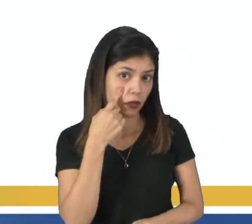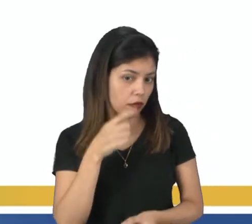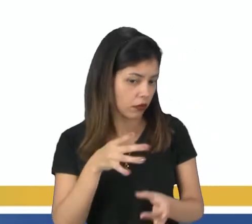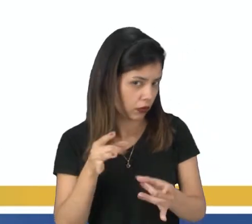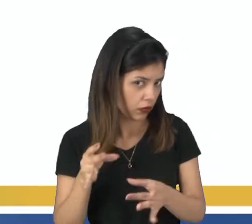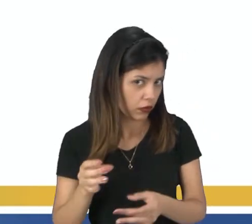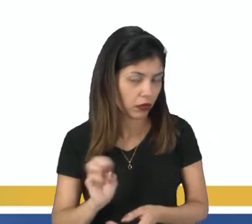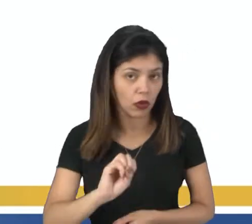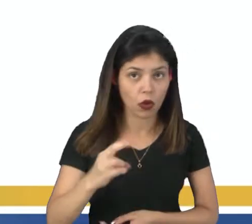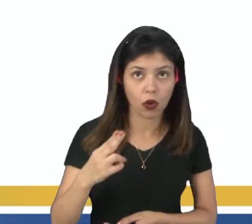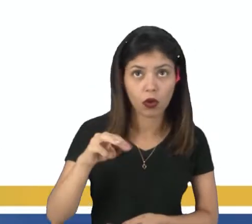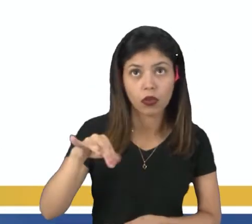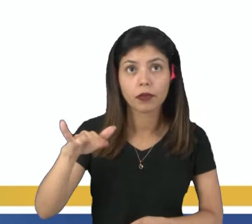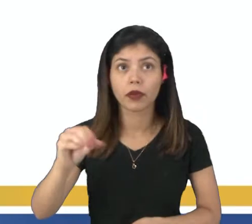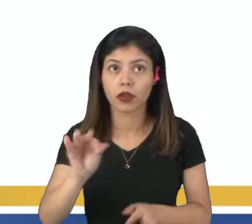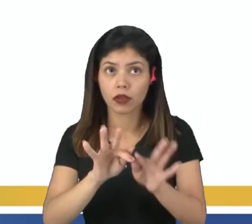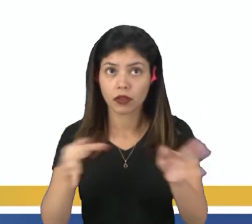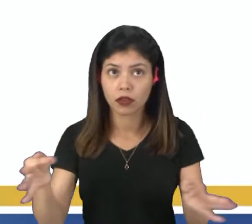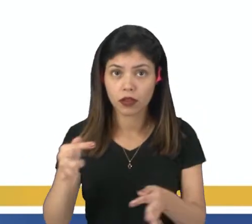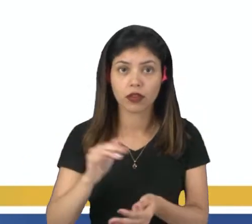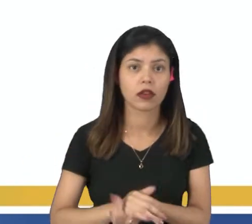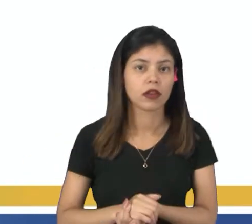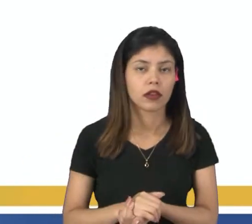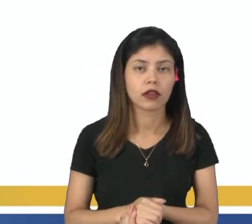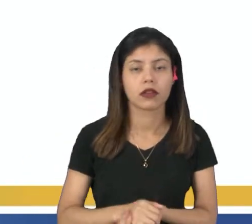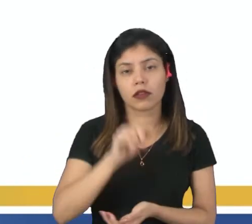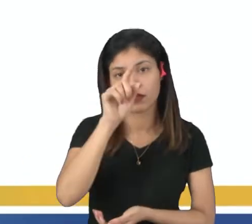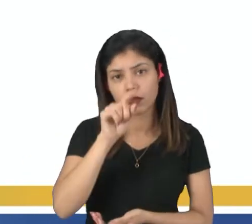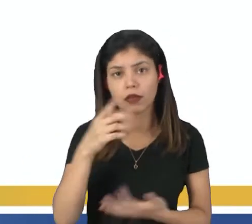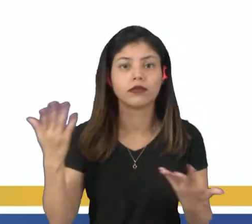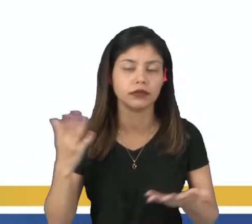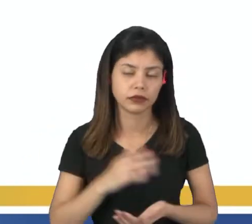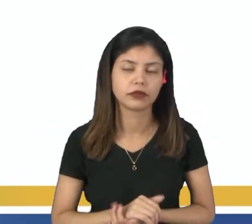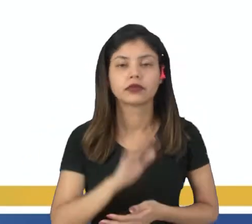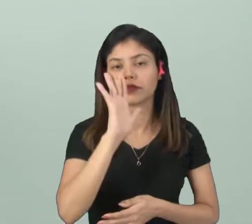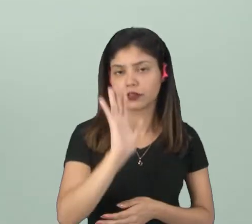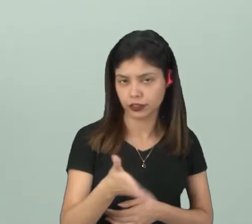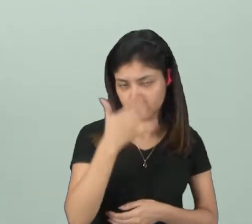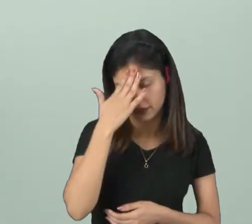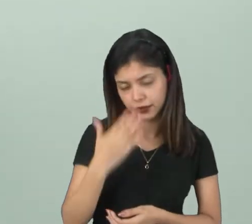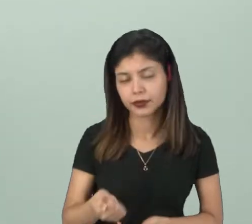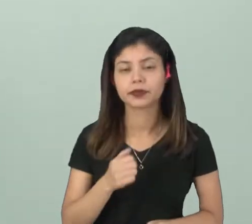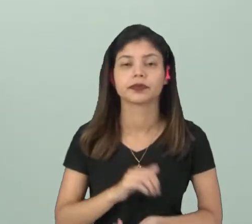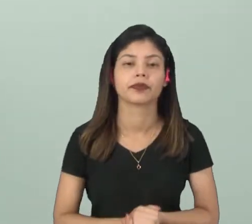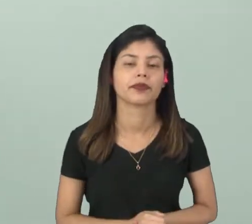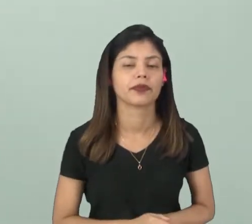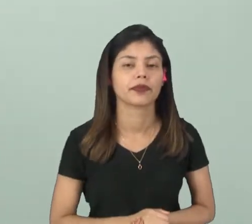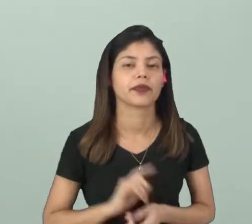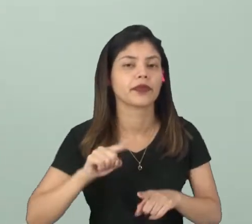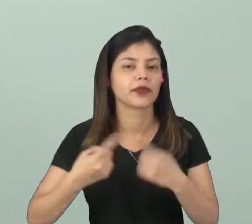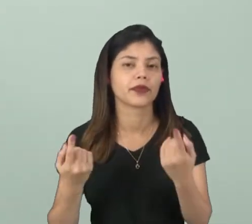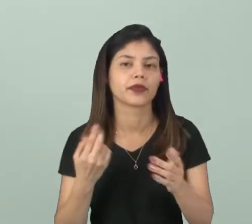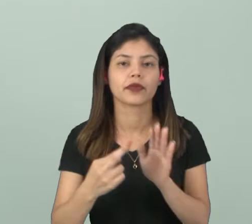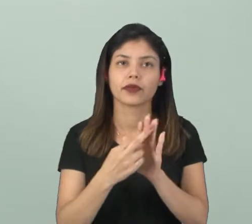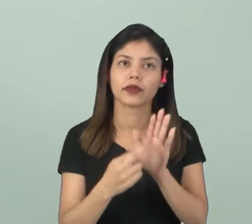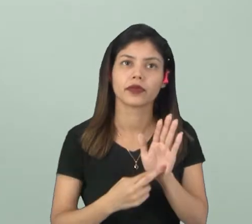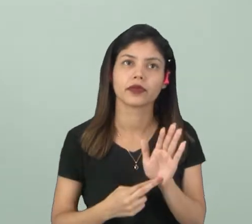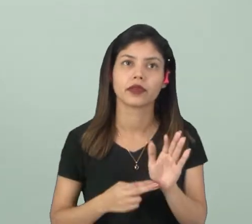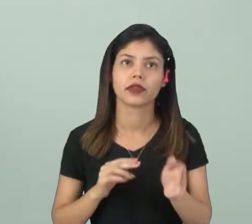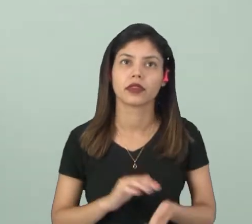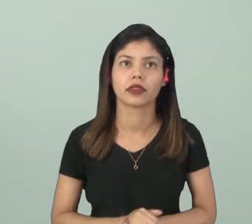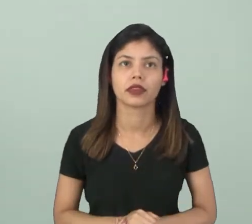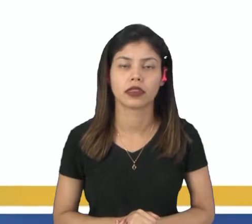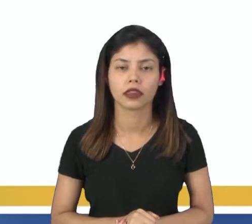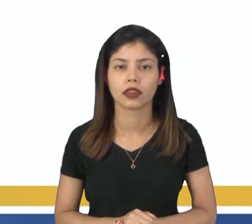dica, ou no meio de frases interrogativas. Agora você já sabe, vamos a mais uma regra de